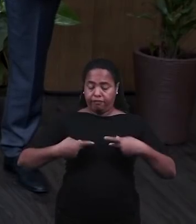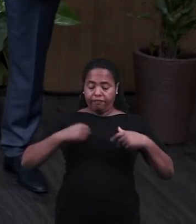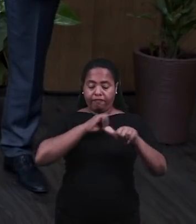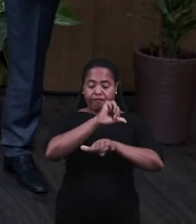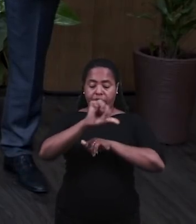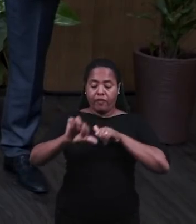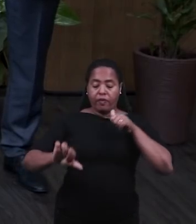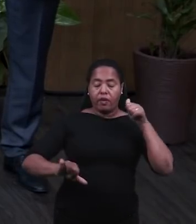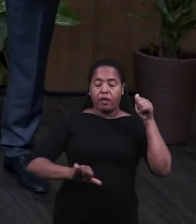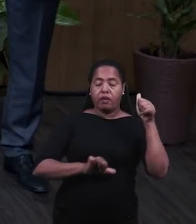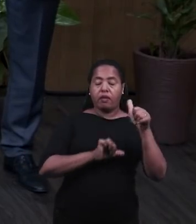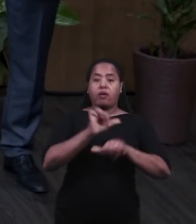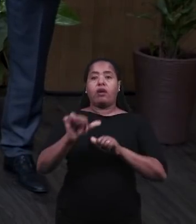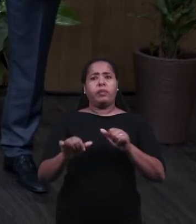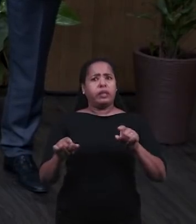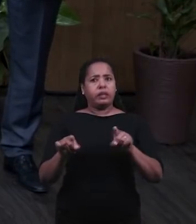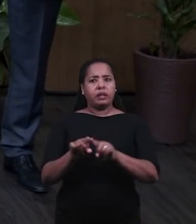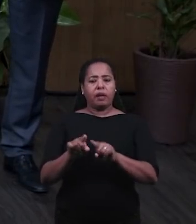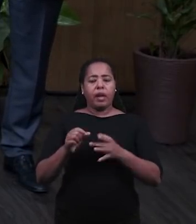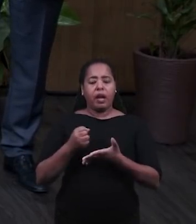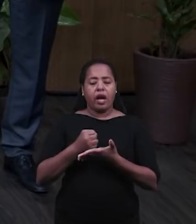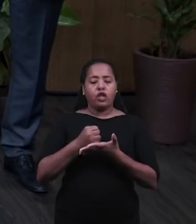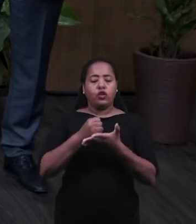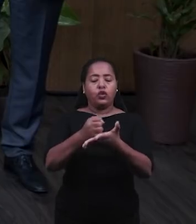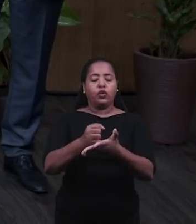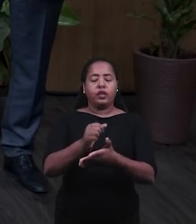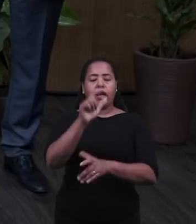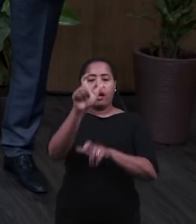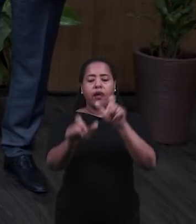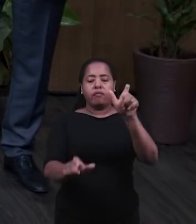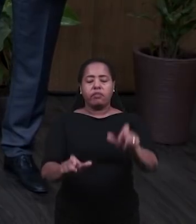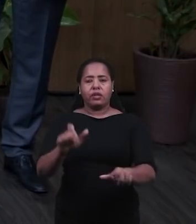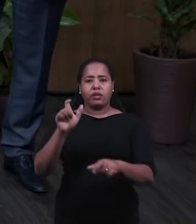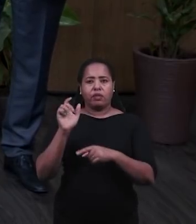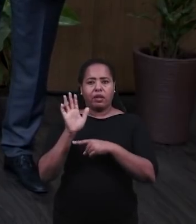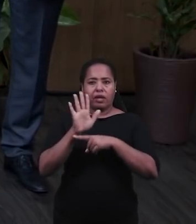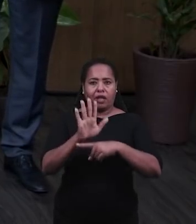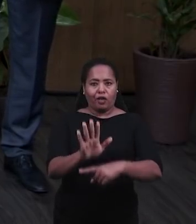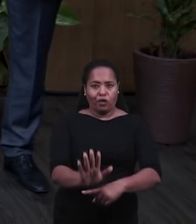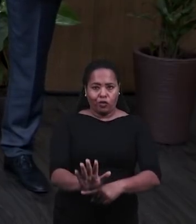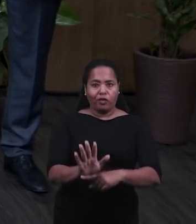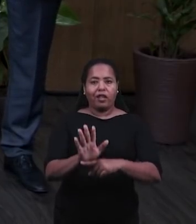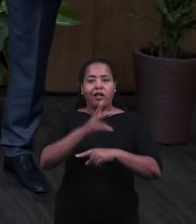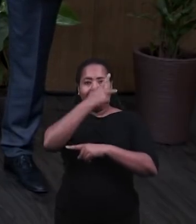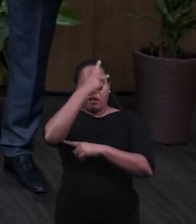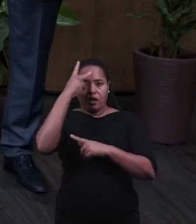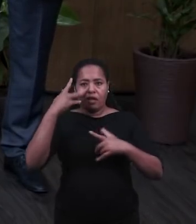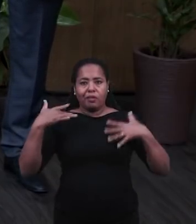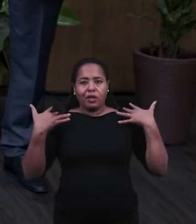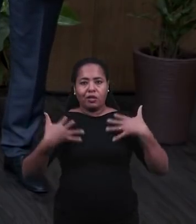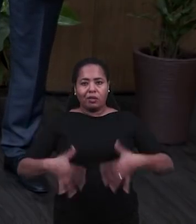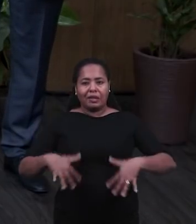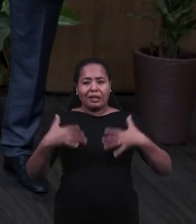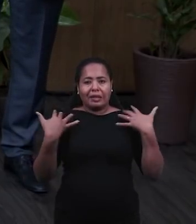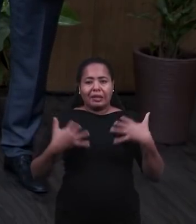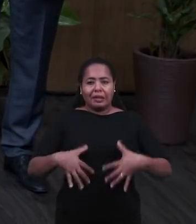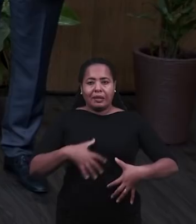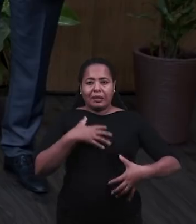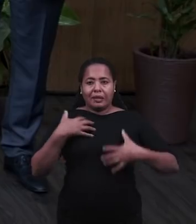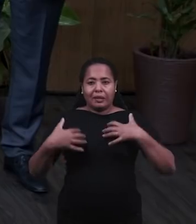socorre o necessitado e estende a mão ao aflito. A palavra de Deus